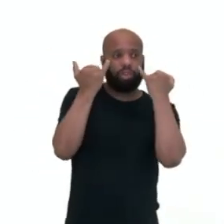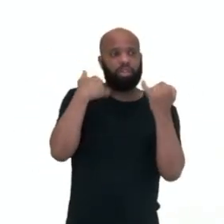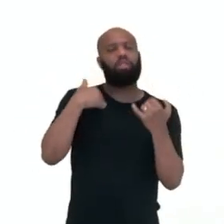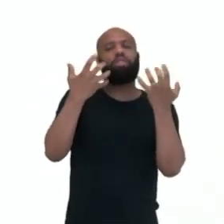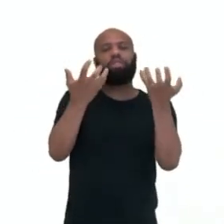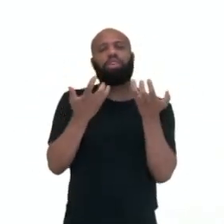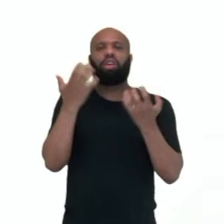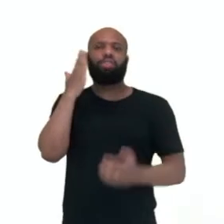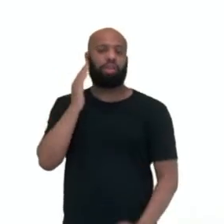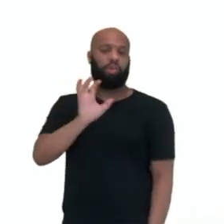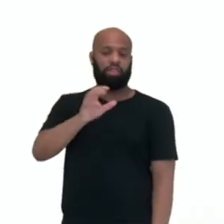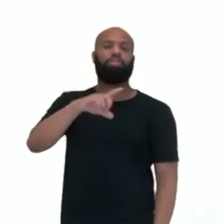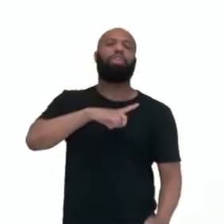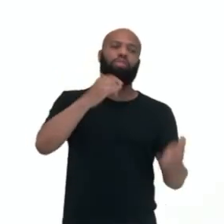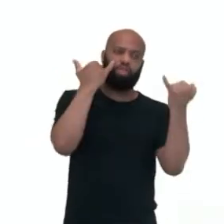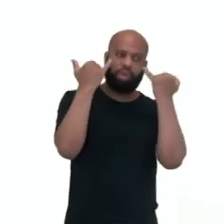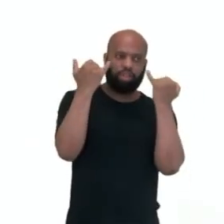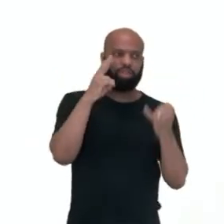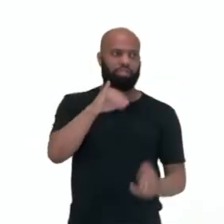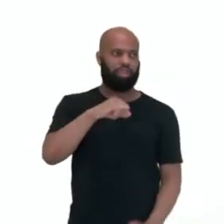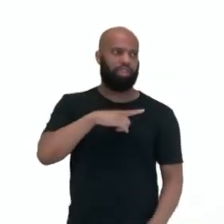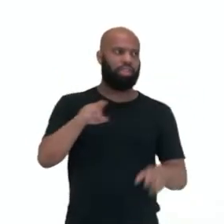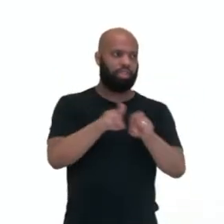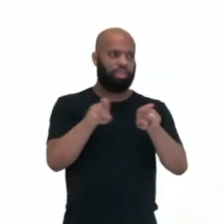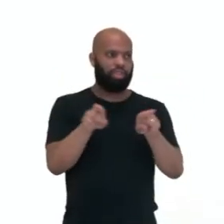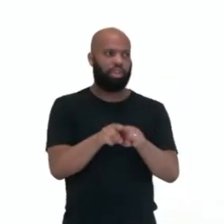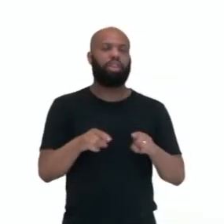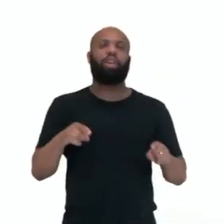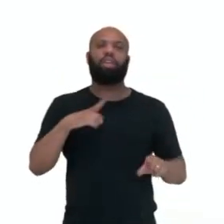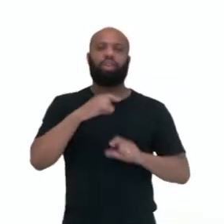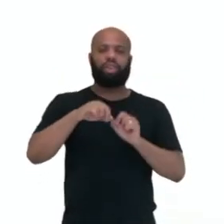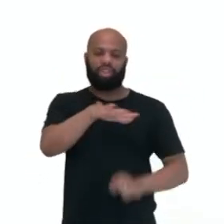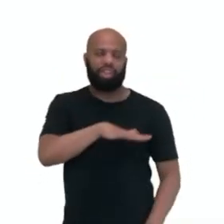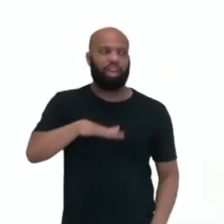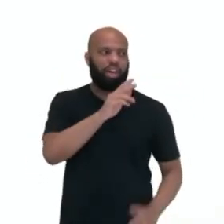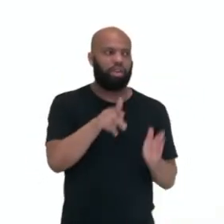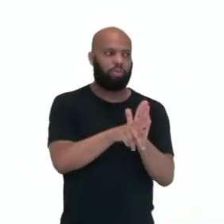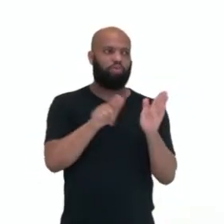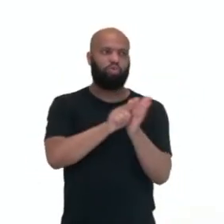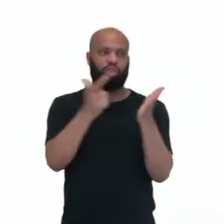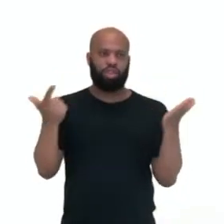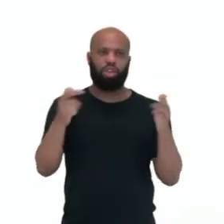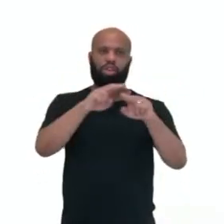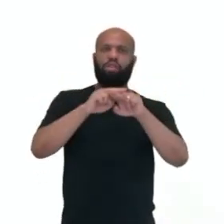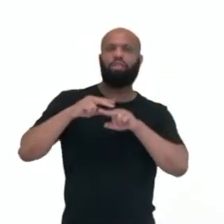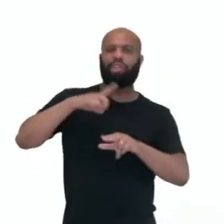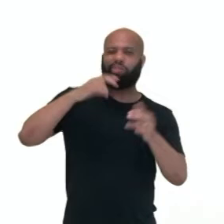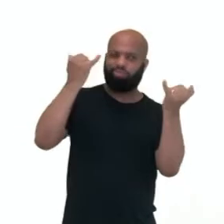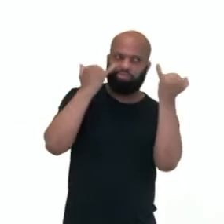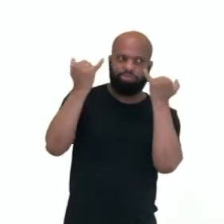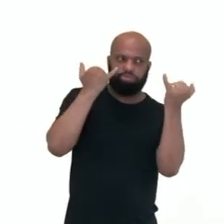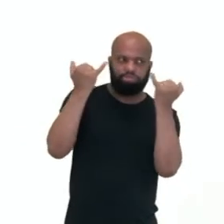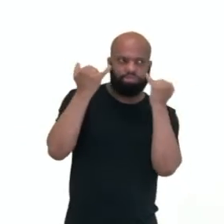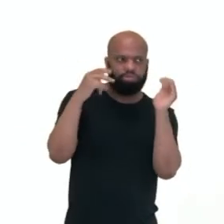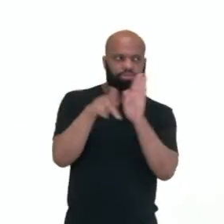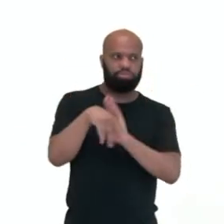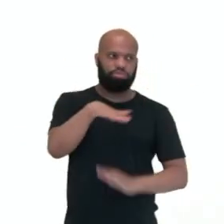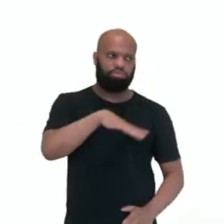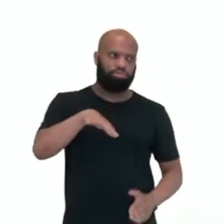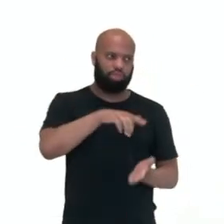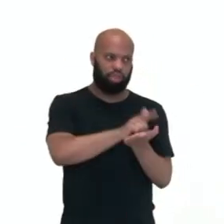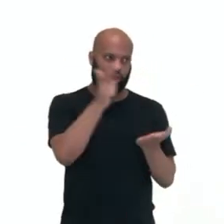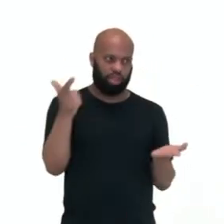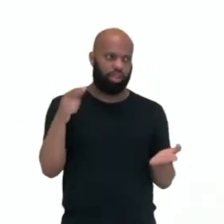tal coisa. É a informação que vai passar lá. Pertence ao campo jornalístico, portanto, se traz informação, gênero jornalístico.